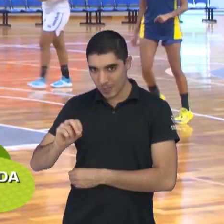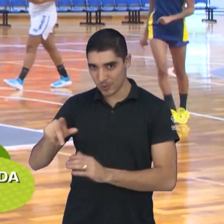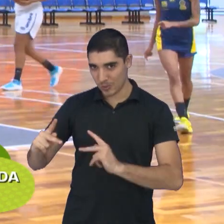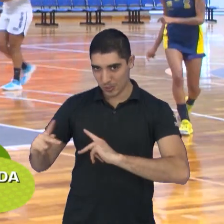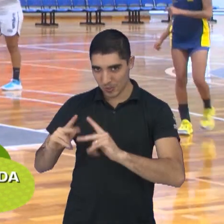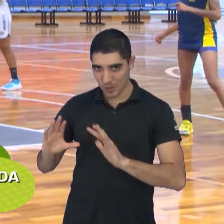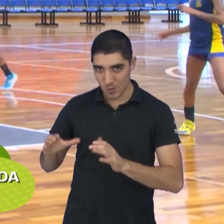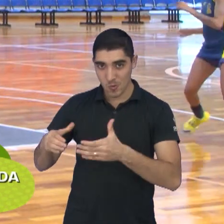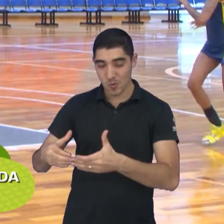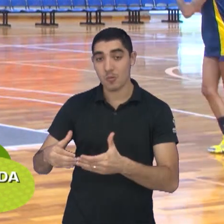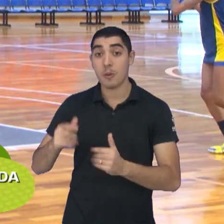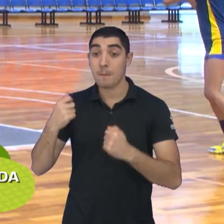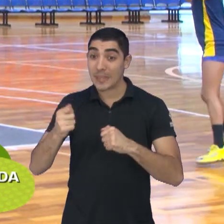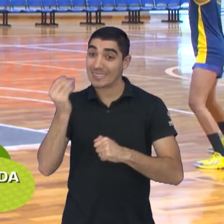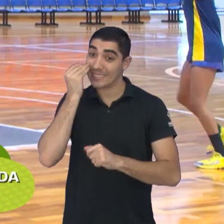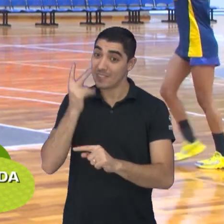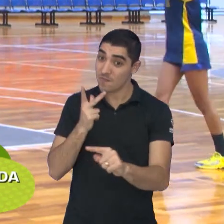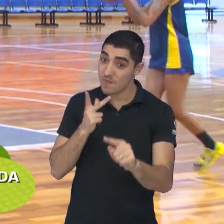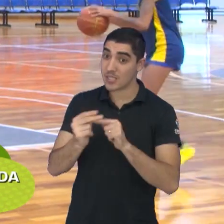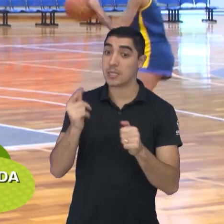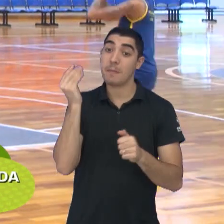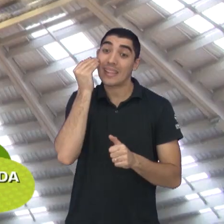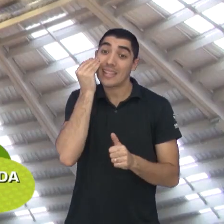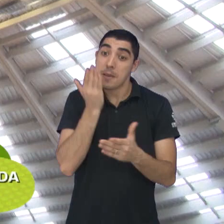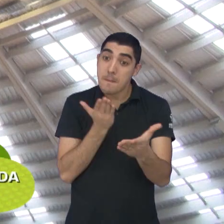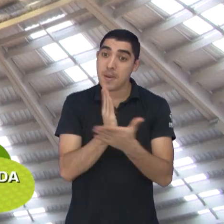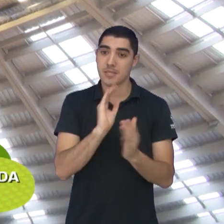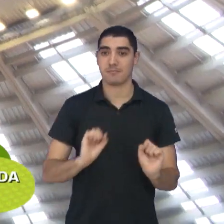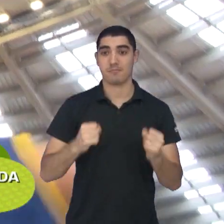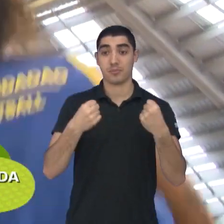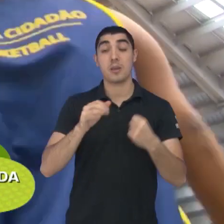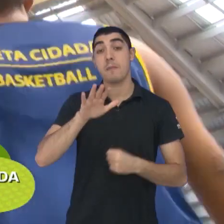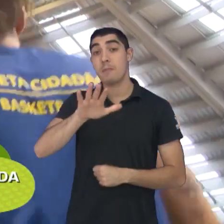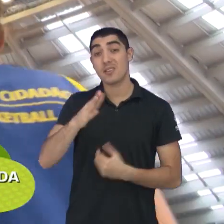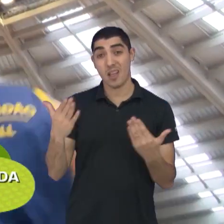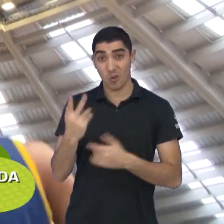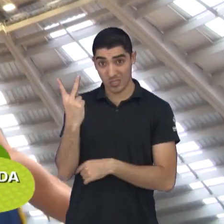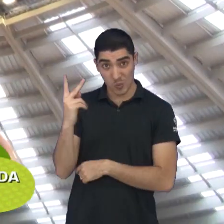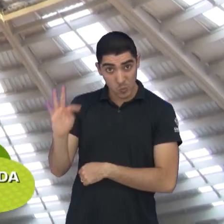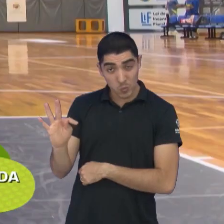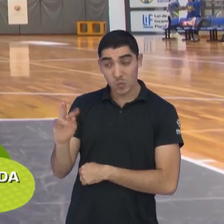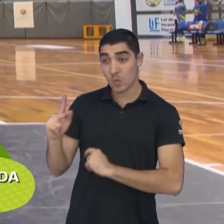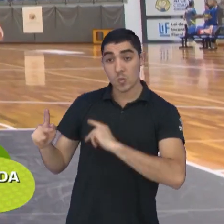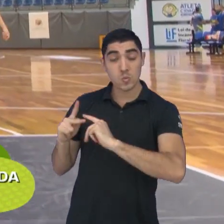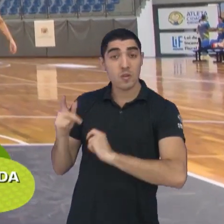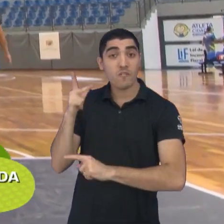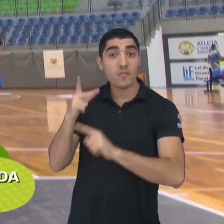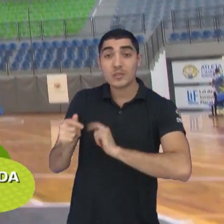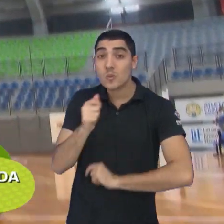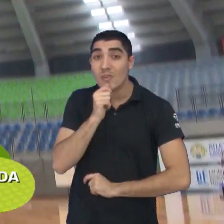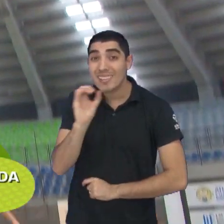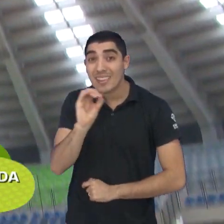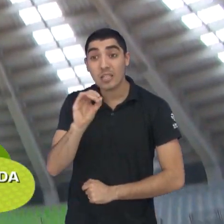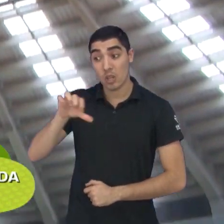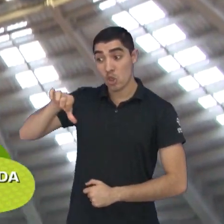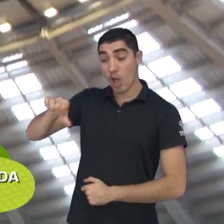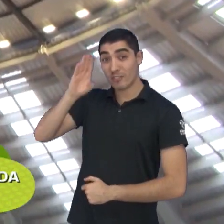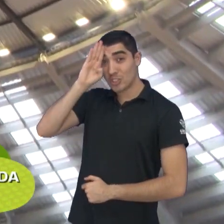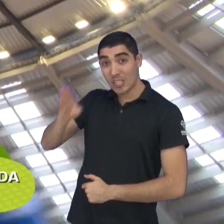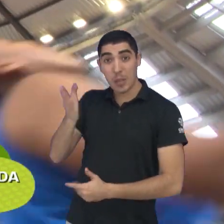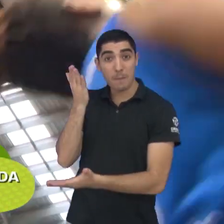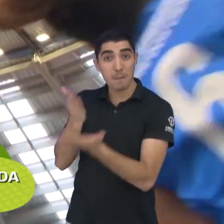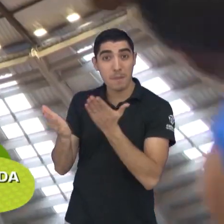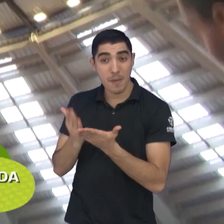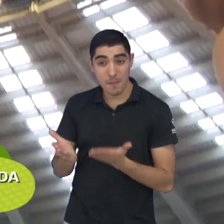de playoffs da competição. O problema é que o time ainda não venceu nesse segundo turno da Liga. O time vem de 9 derrotas consecutivas. O São